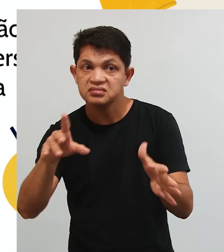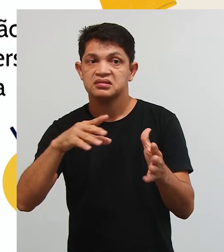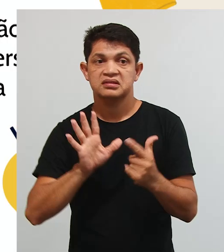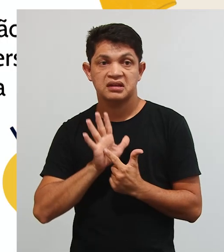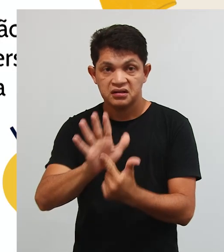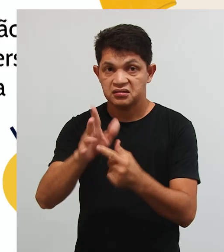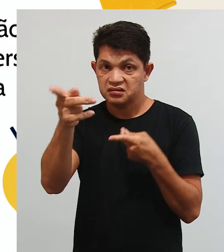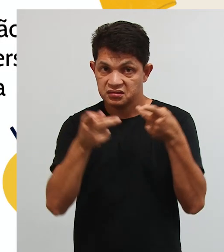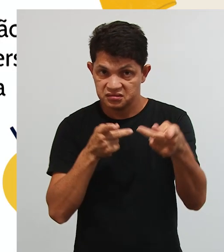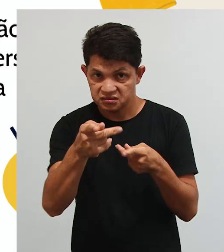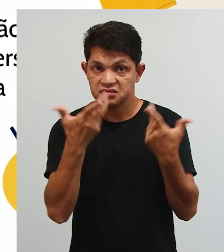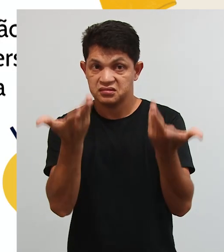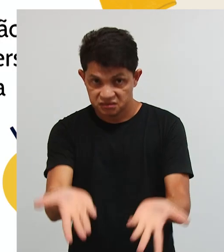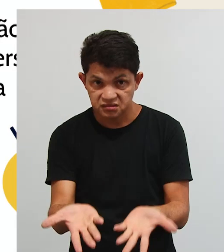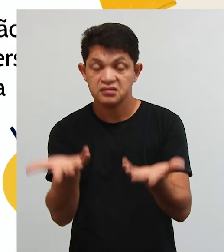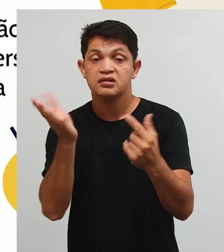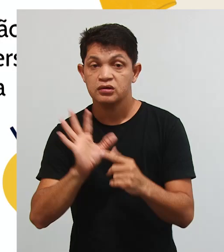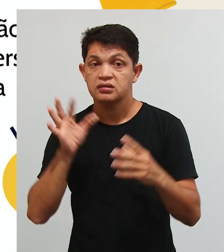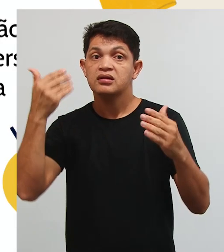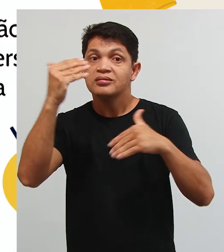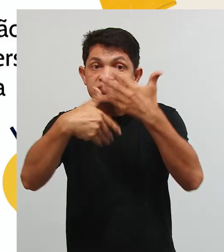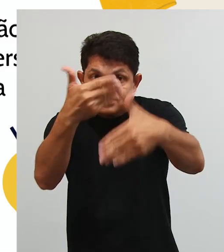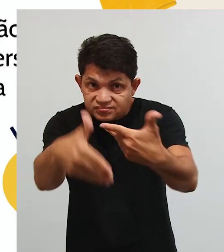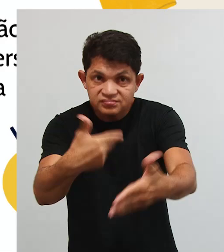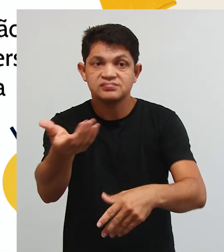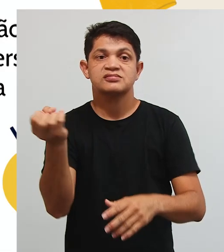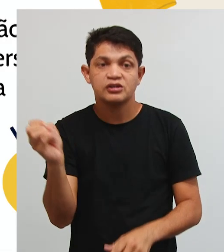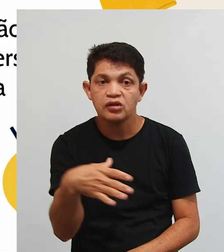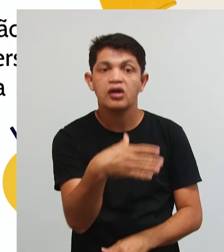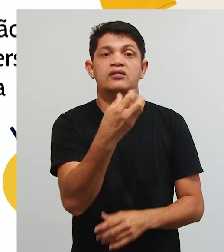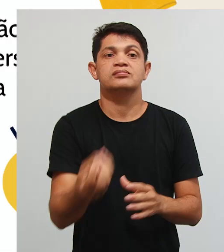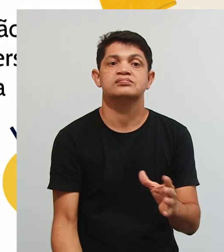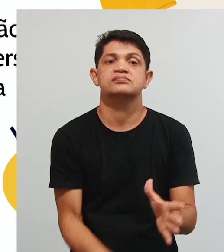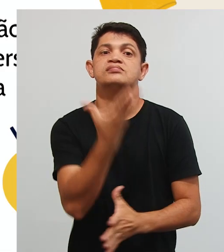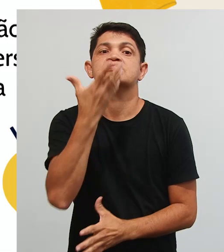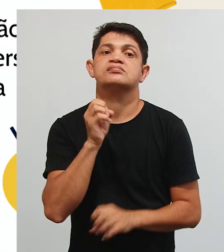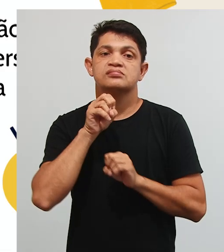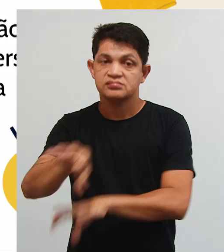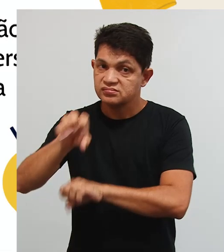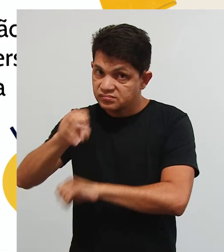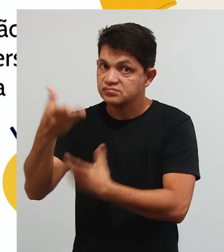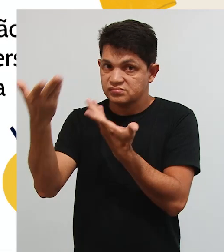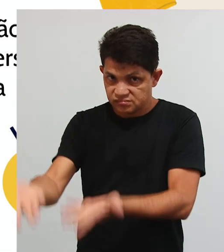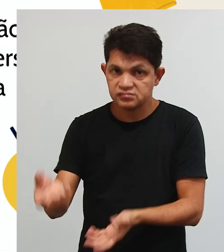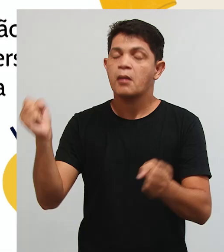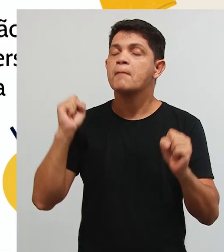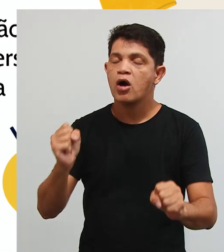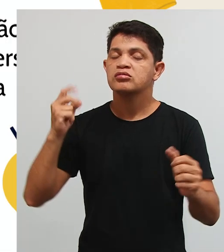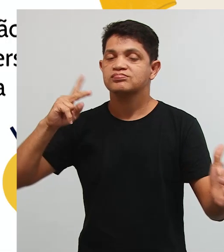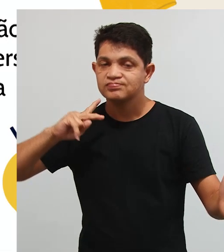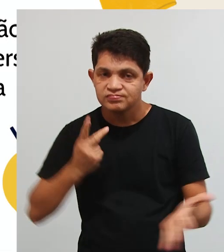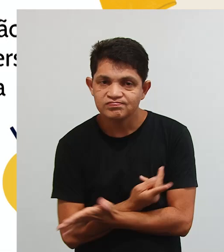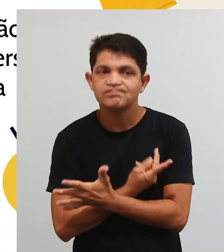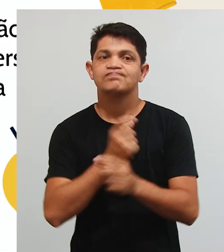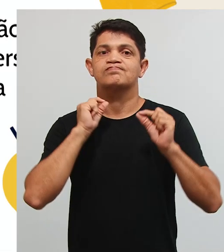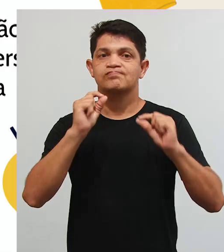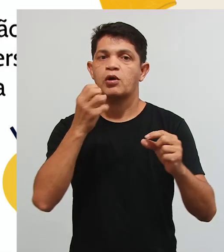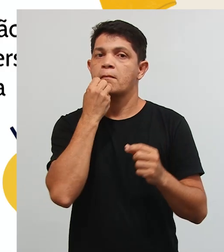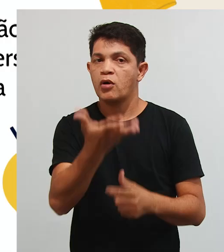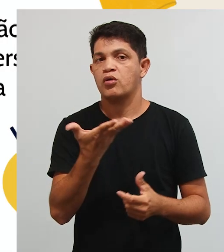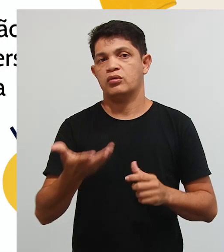pode ser um curso continuado, à distância, que fica disponível no ambiente virtual, ou pelo WhatsApp dos pais